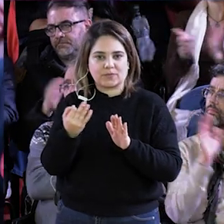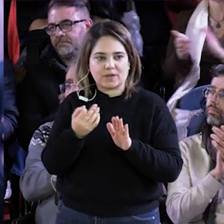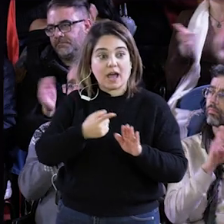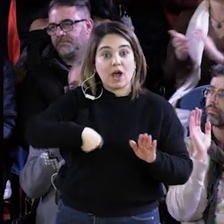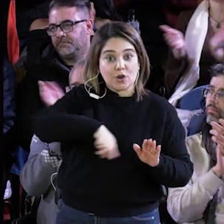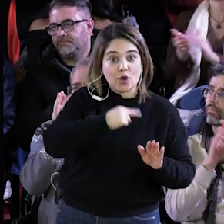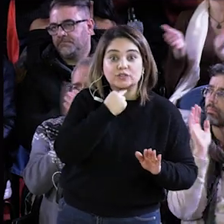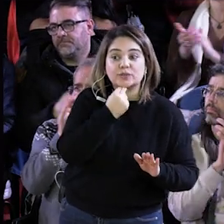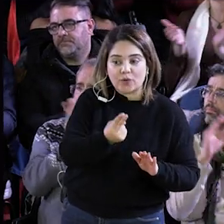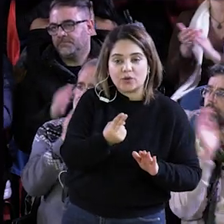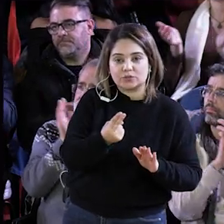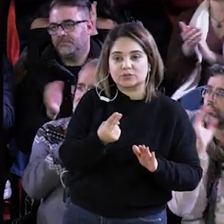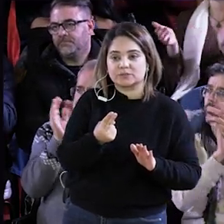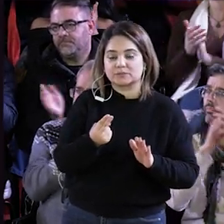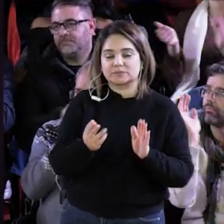voz...